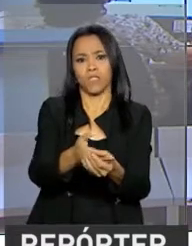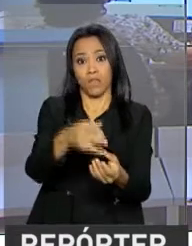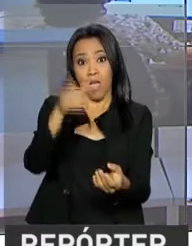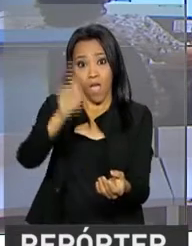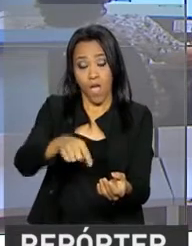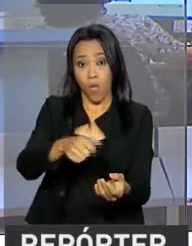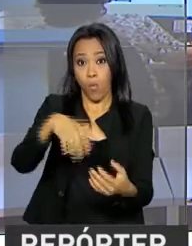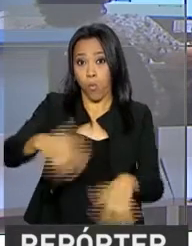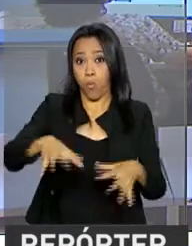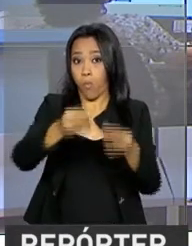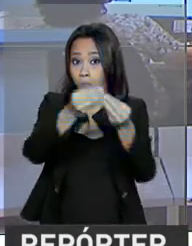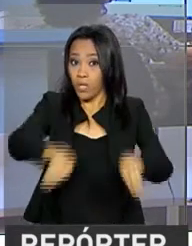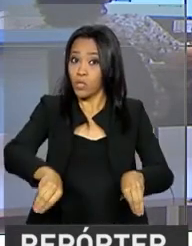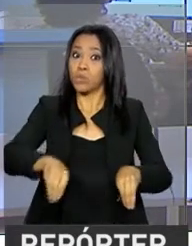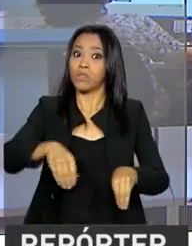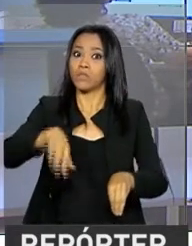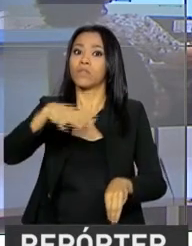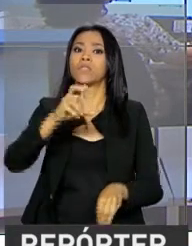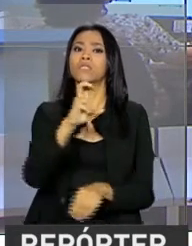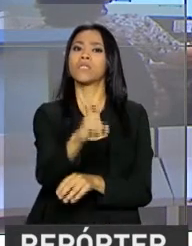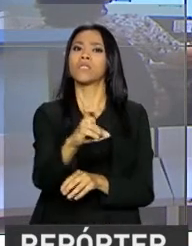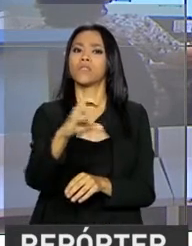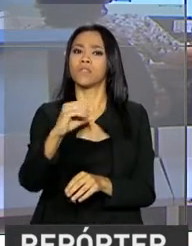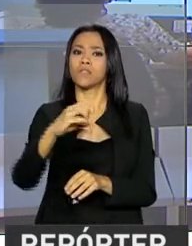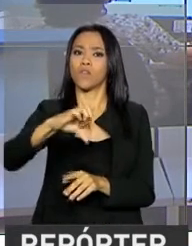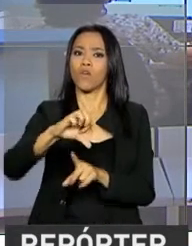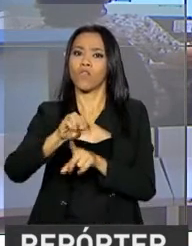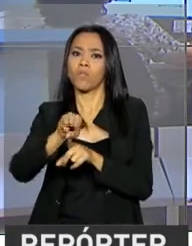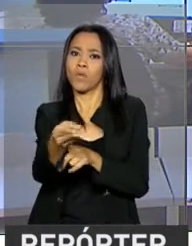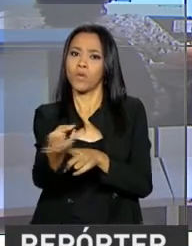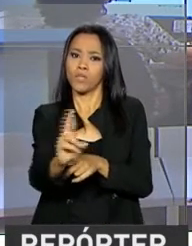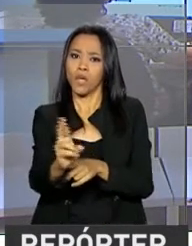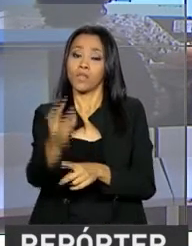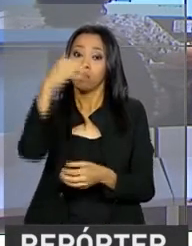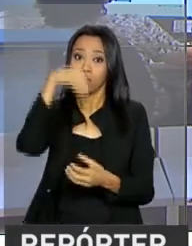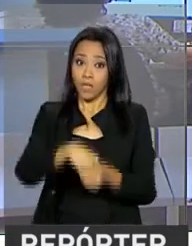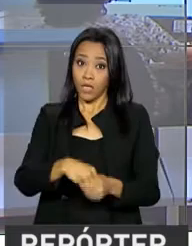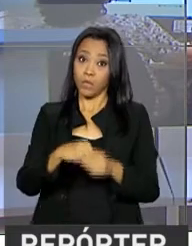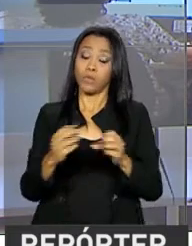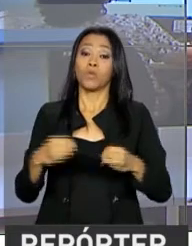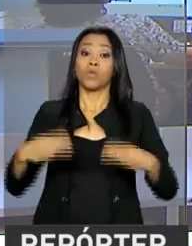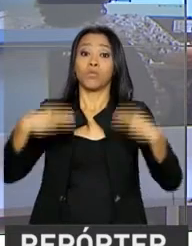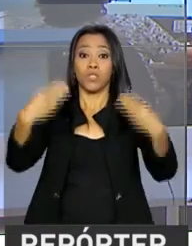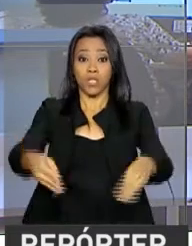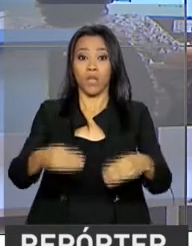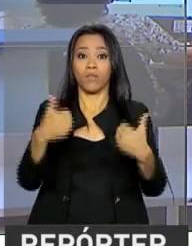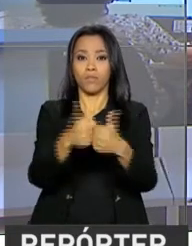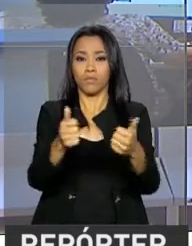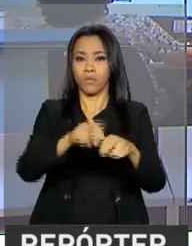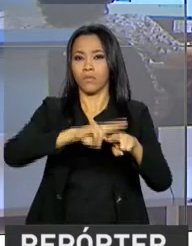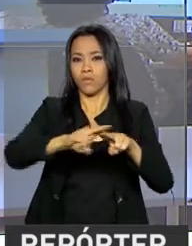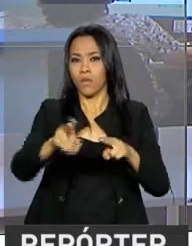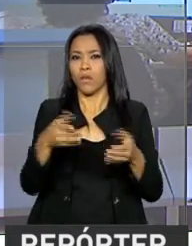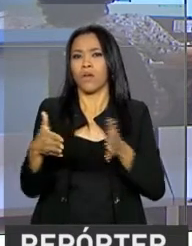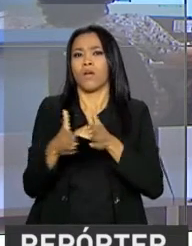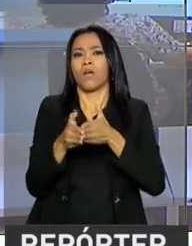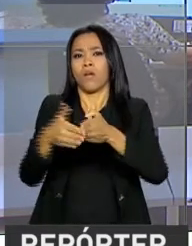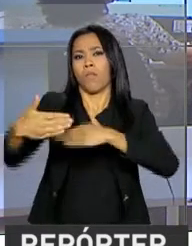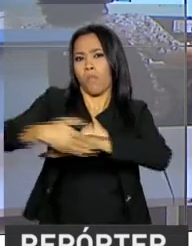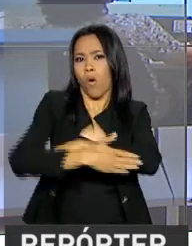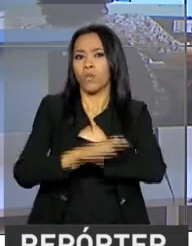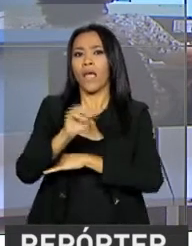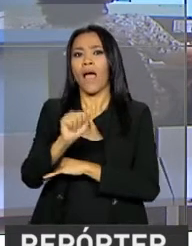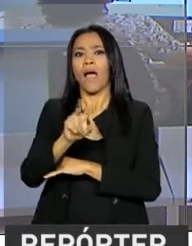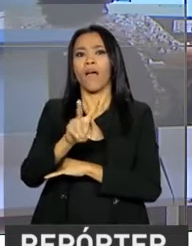de prejuízo foi de 509 milhões de reais o ministério dos transportes portos e aviação civil entre